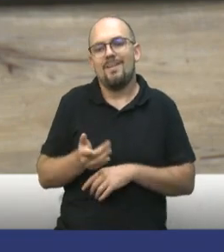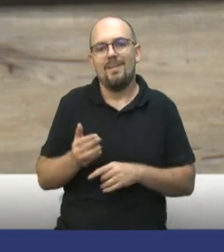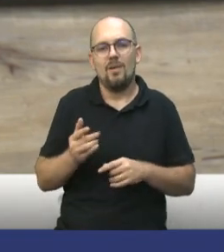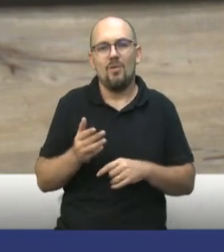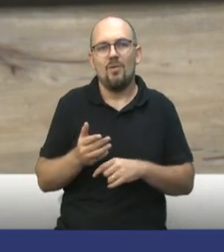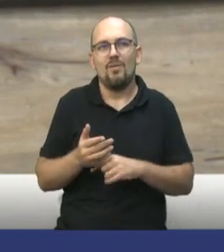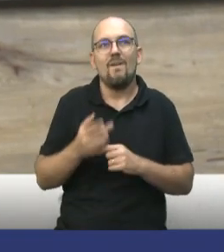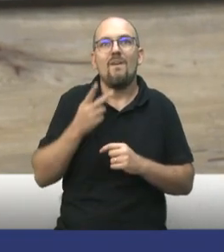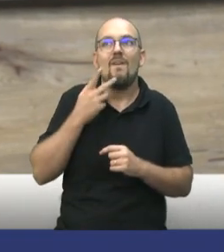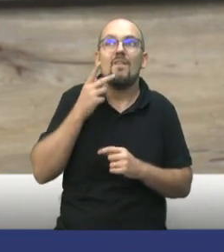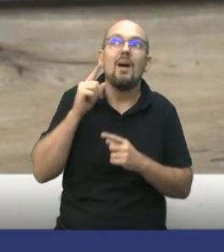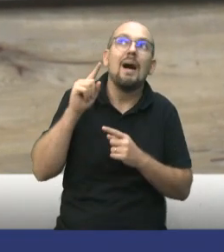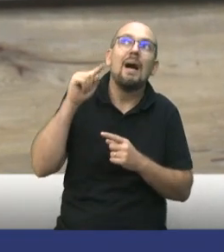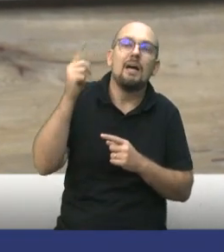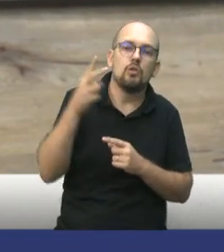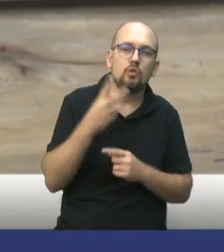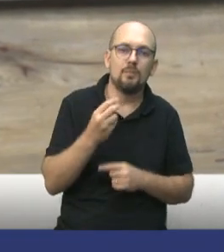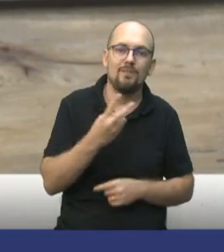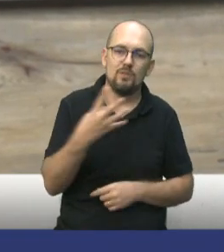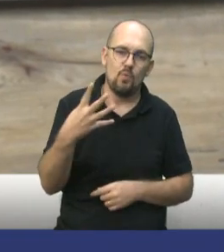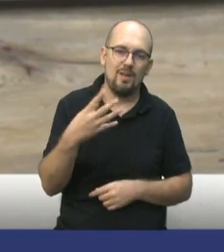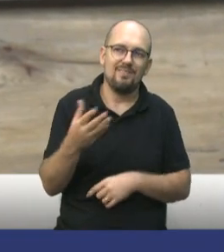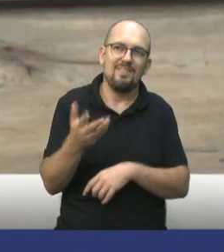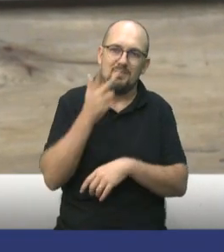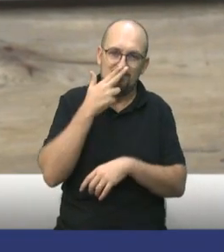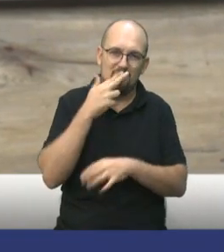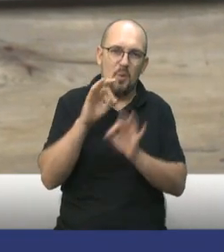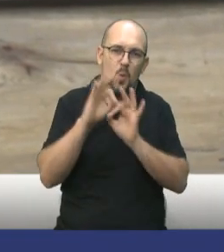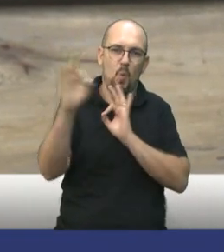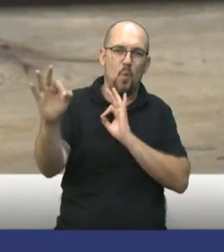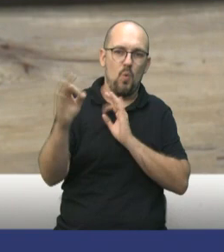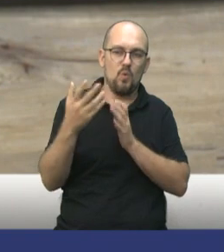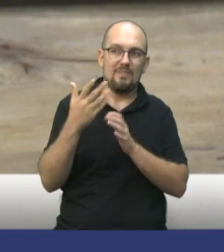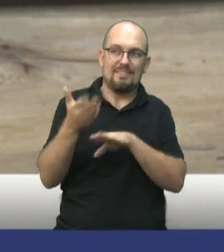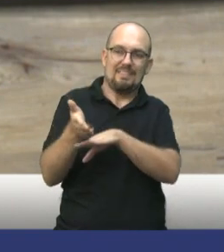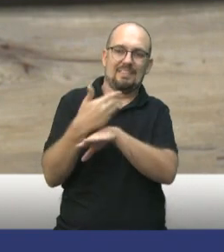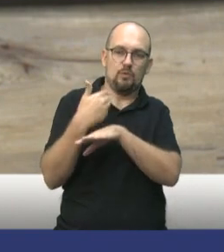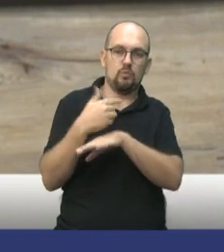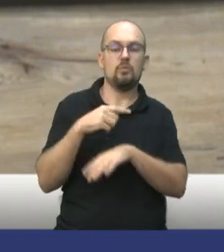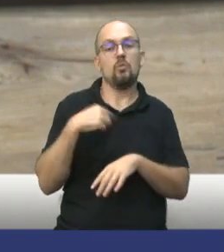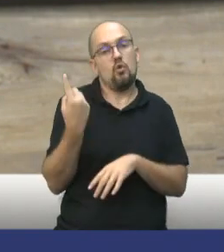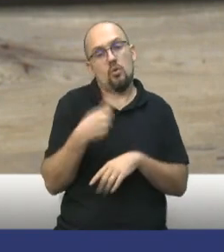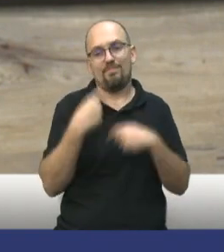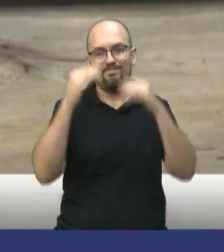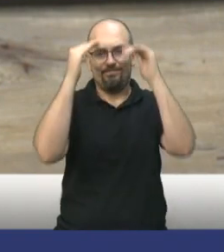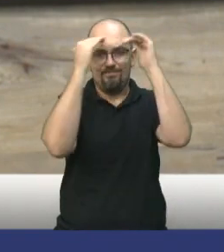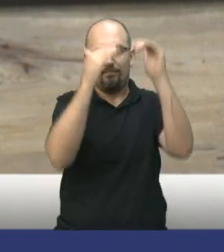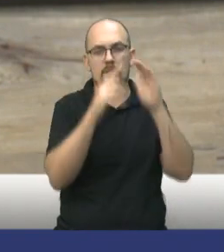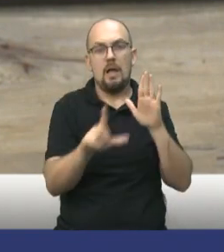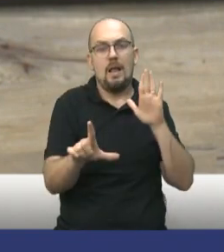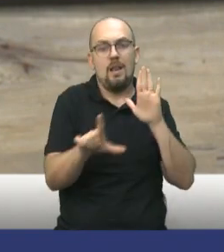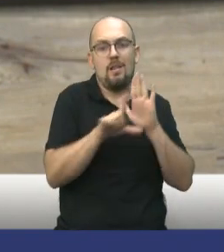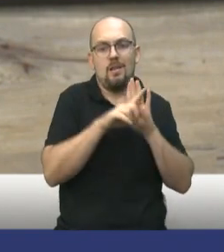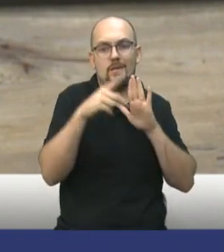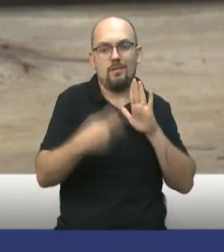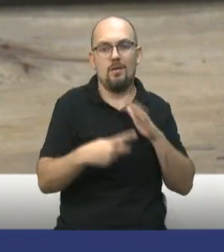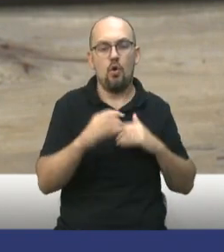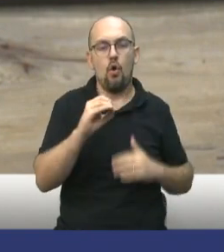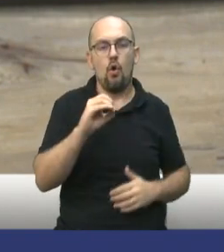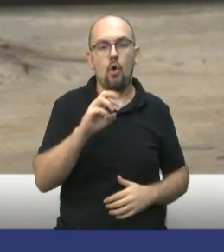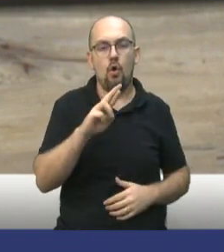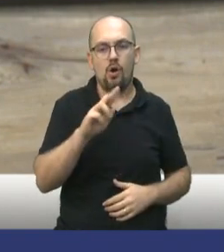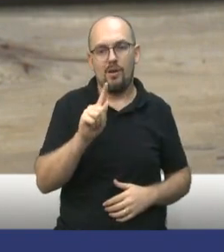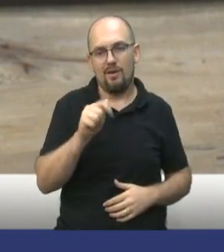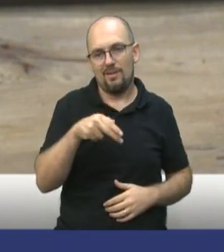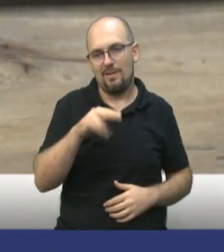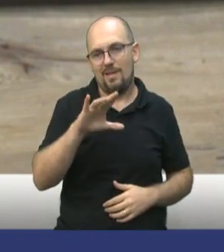vindouro, 24. Nós o fazemos em virtude dos prazos legais que a nossa lei orgânica nos estabelece.